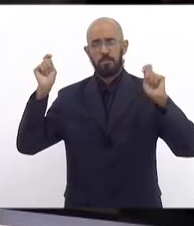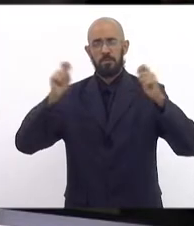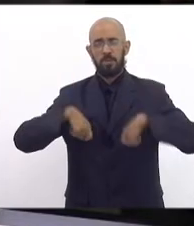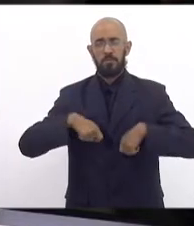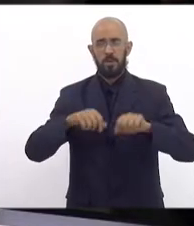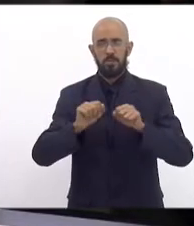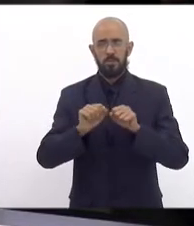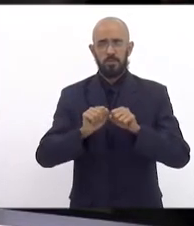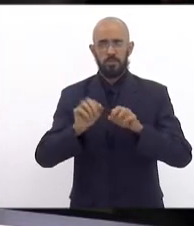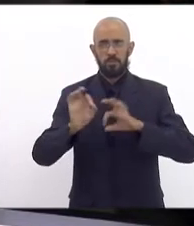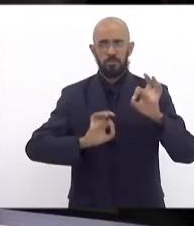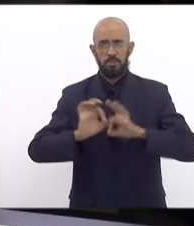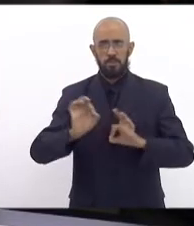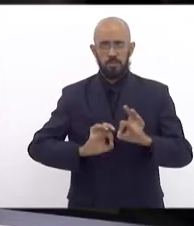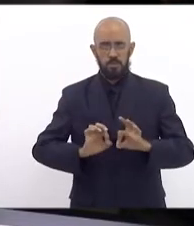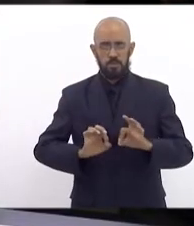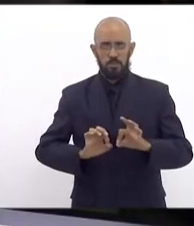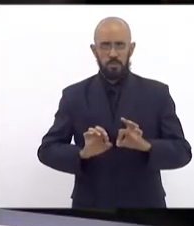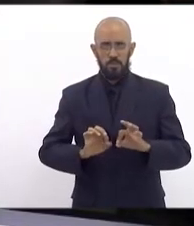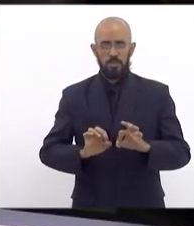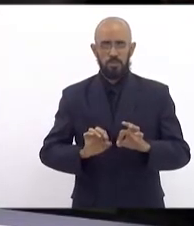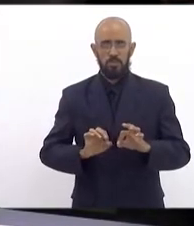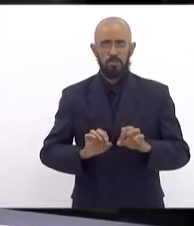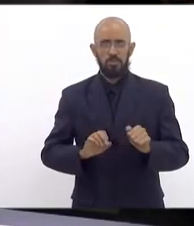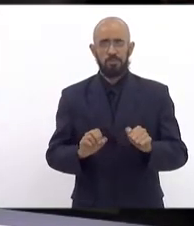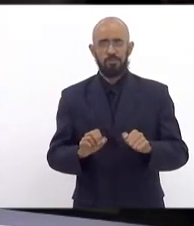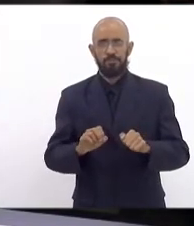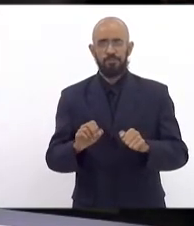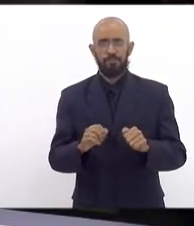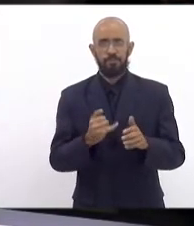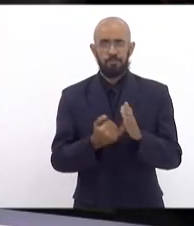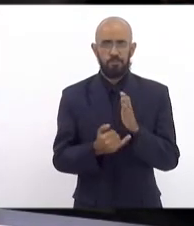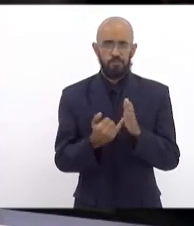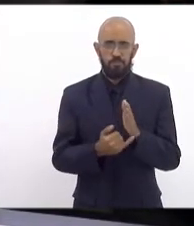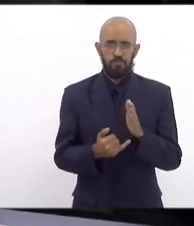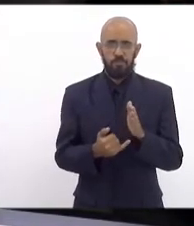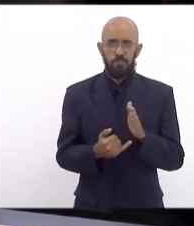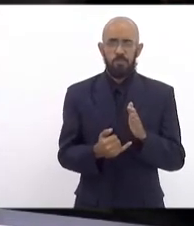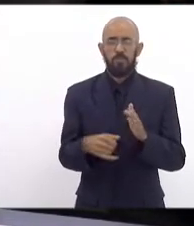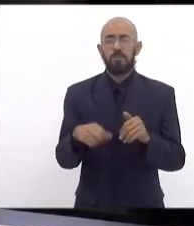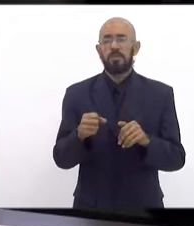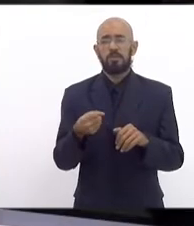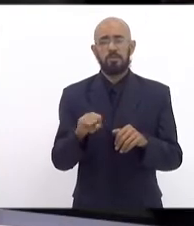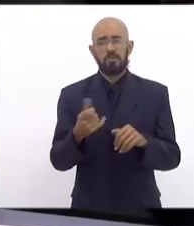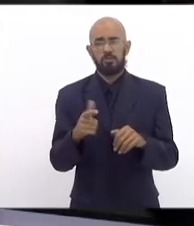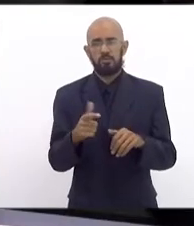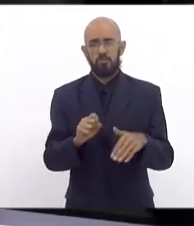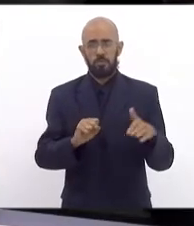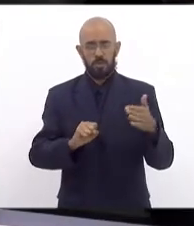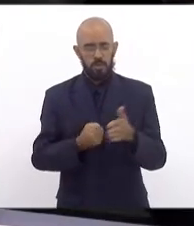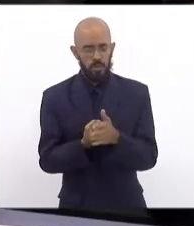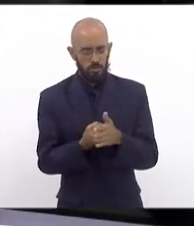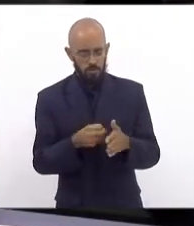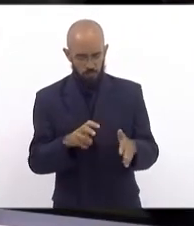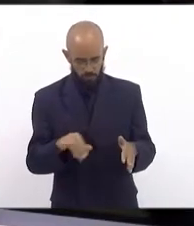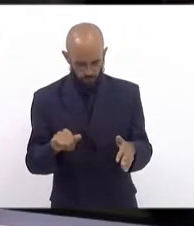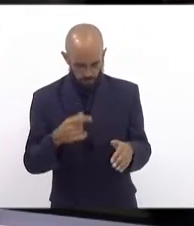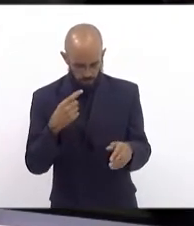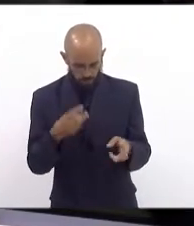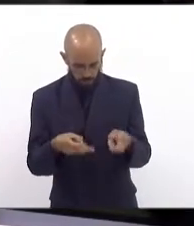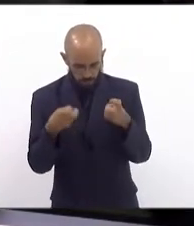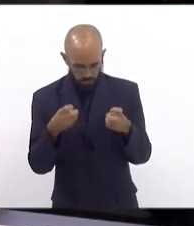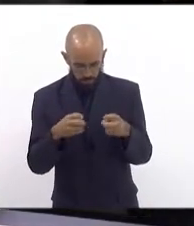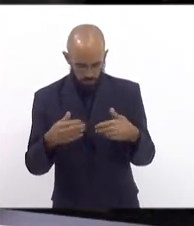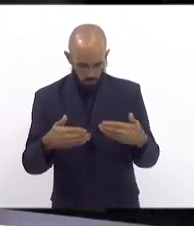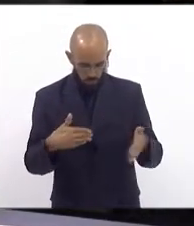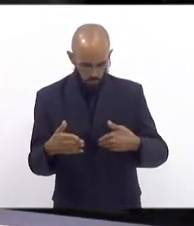bons em fazer planejamento tributário então certamente assim se não tiver uma trava legal nisso A gente vai ver indústrias é